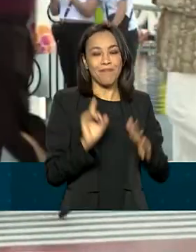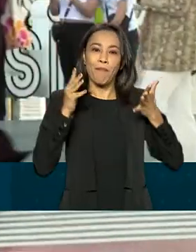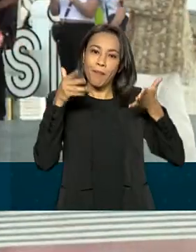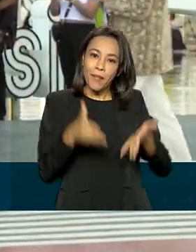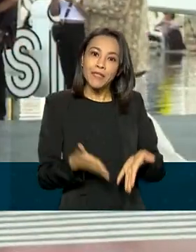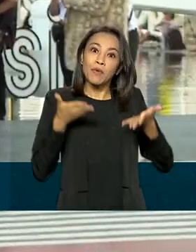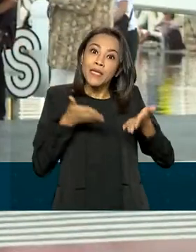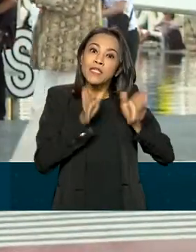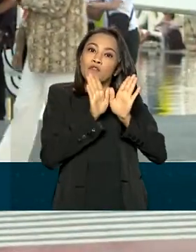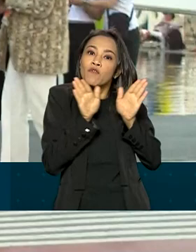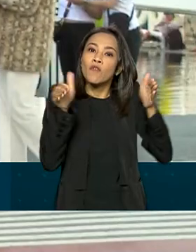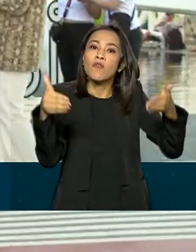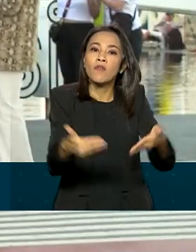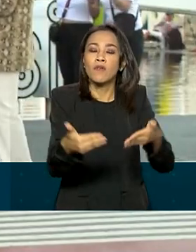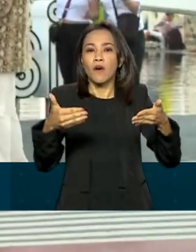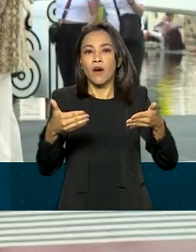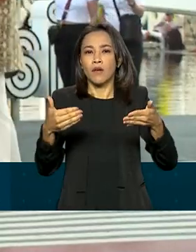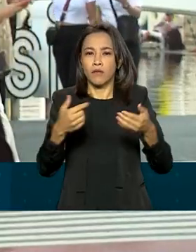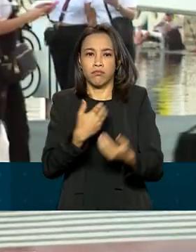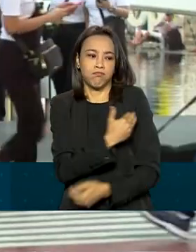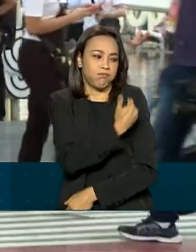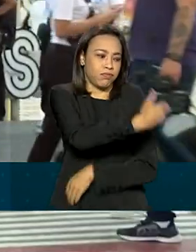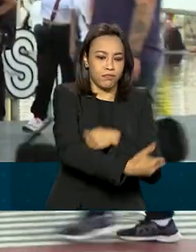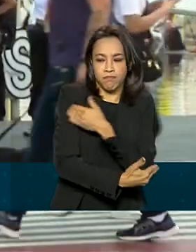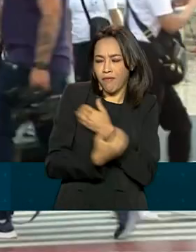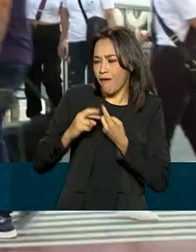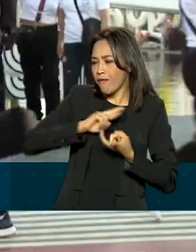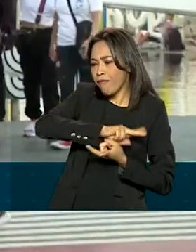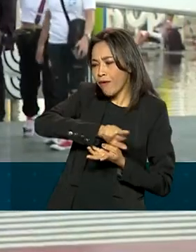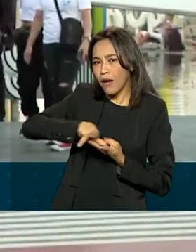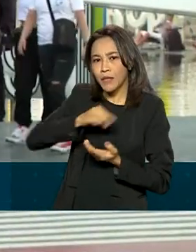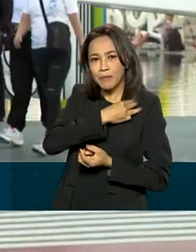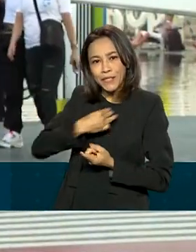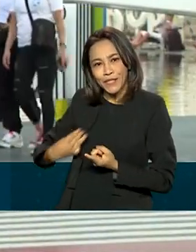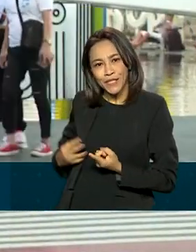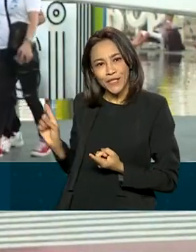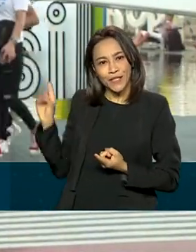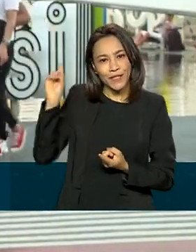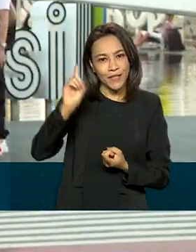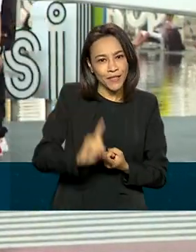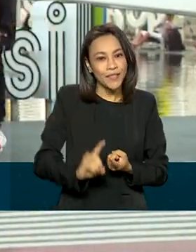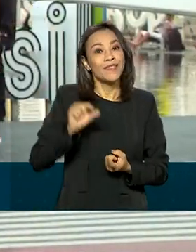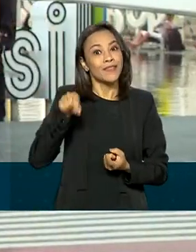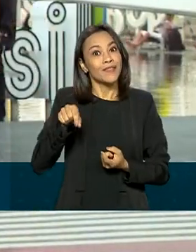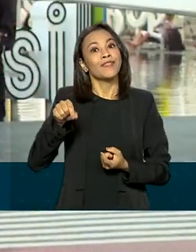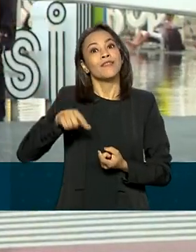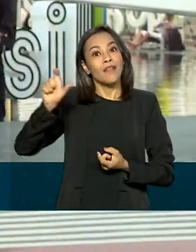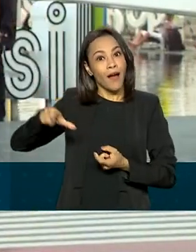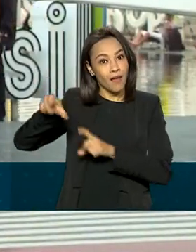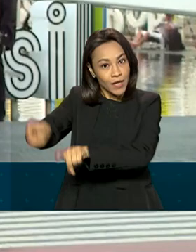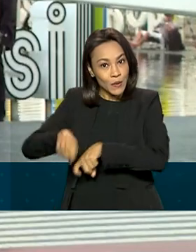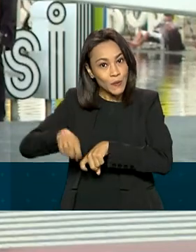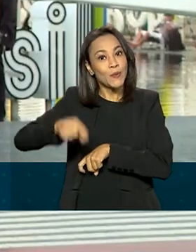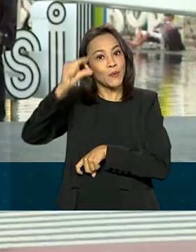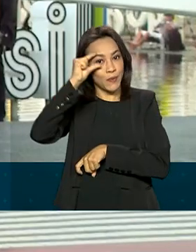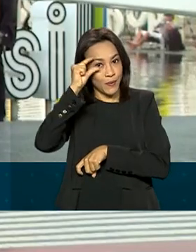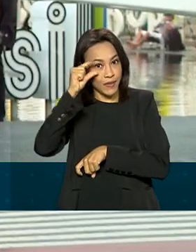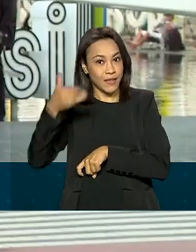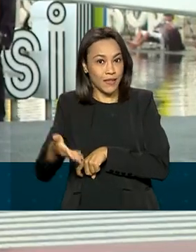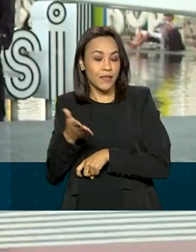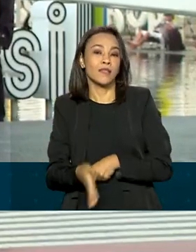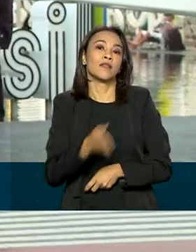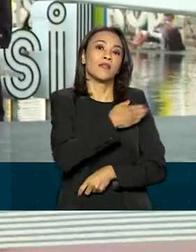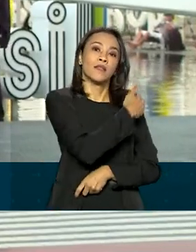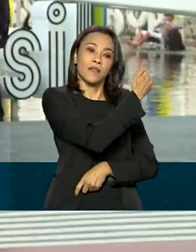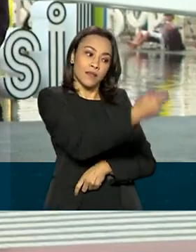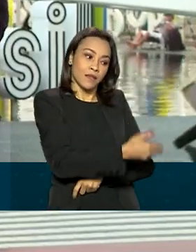desse fórum, acompanhado de vários ministros, entre eles a Tereza Cristina, da Agricultura, e o ministro Tarcísio